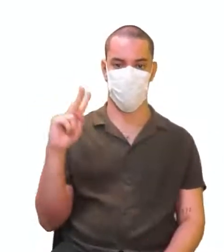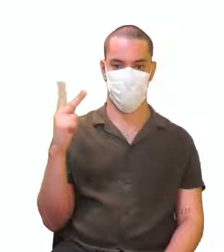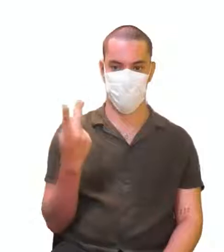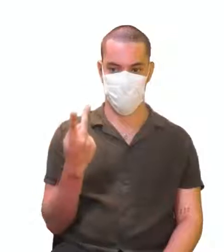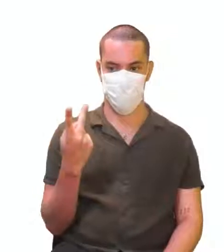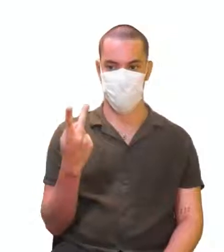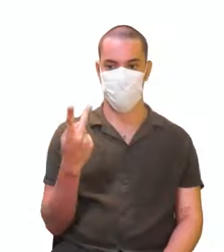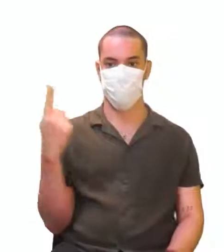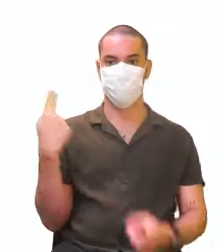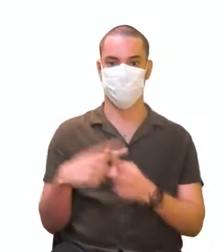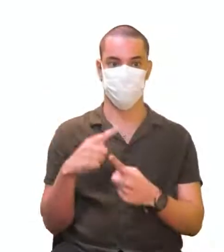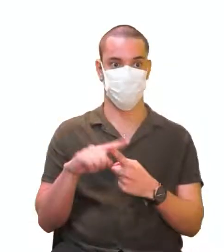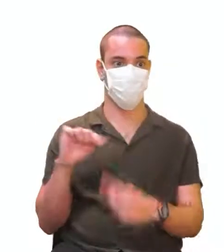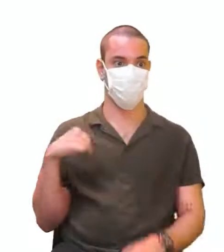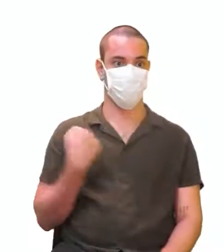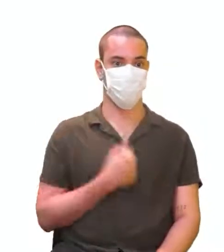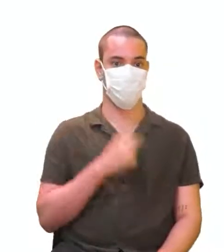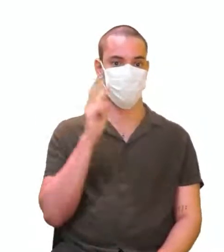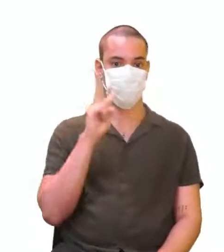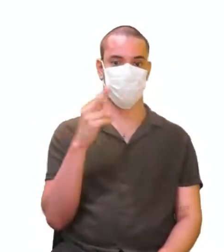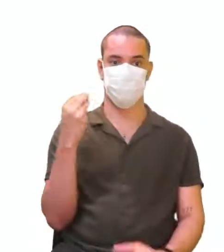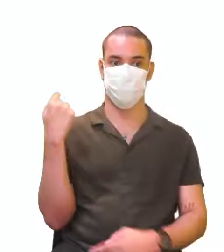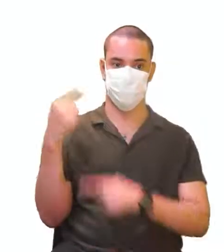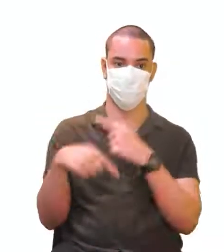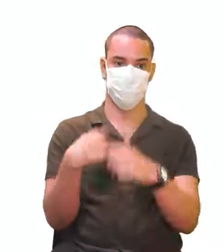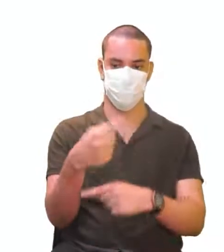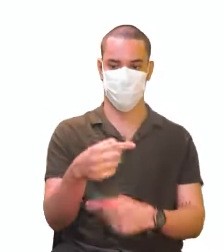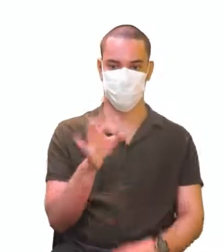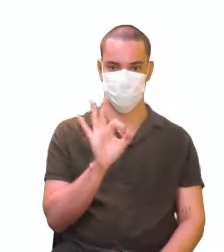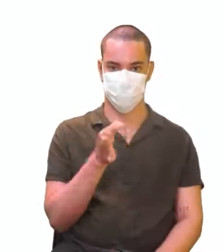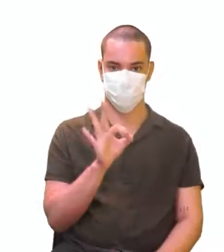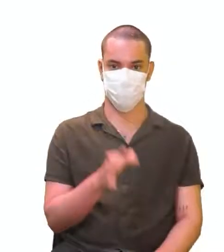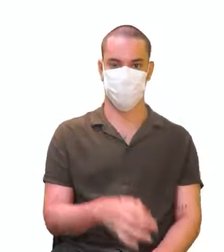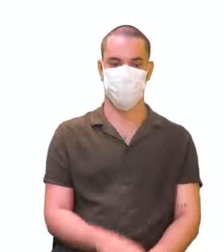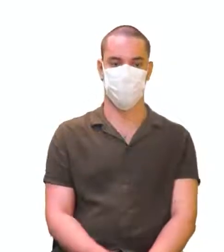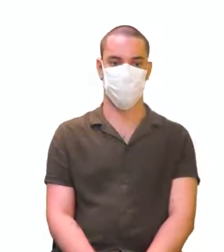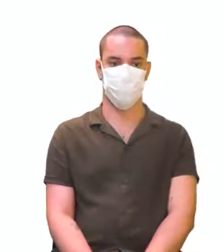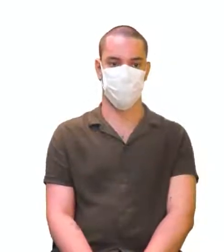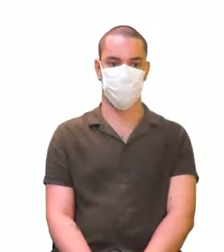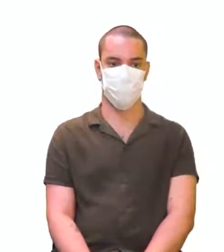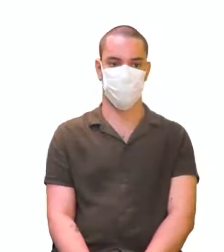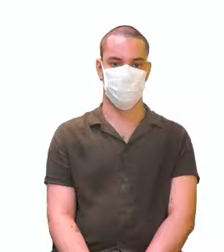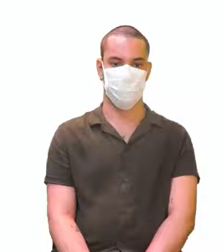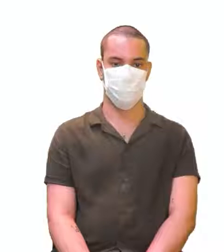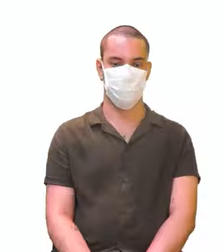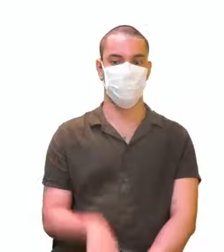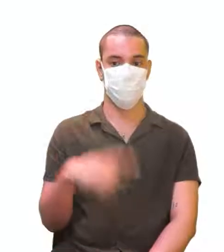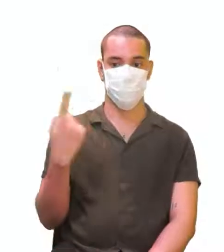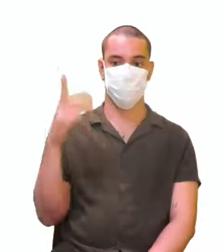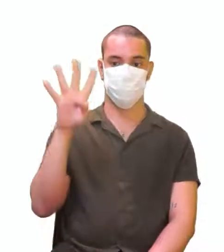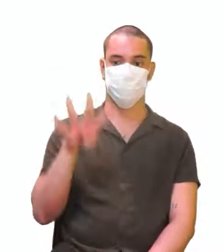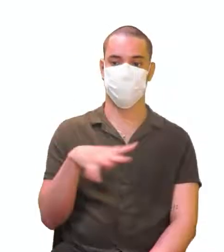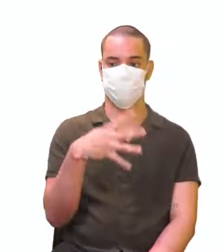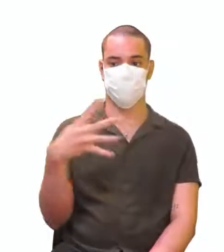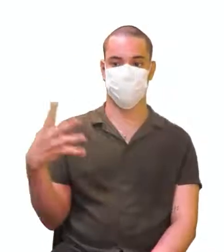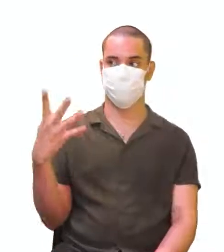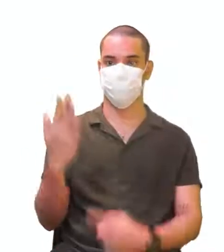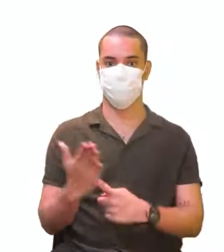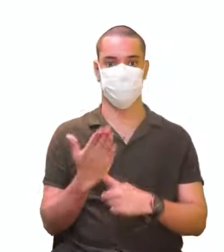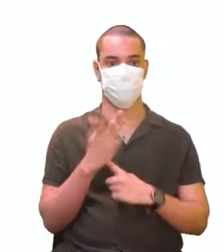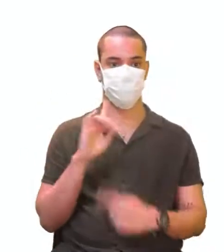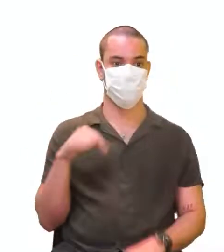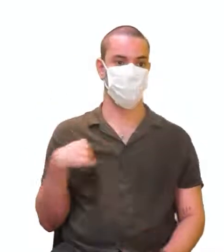já viu agora a questão dessa herança, tá bom? Aqui essa tabela vai mostrar pra